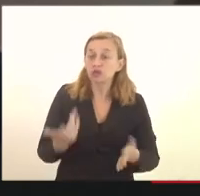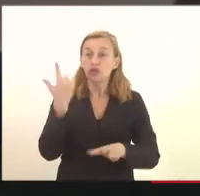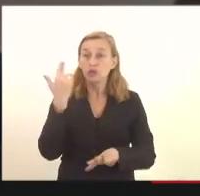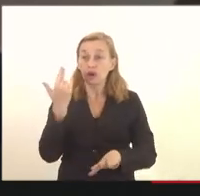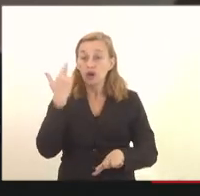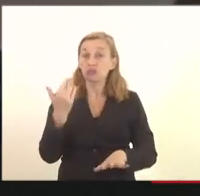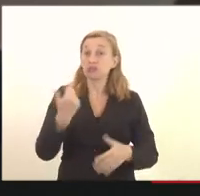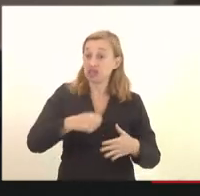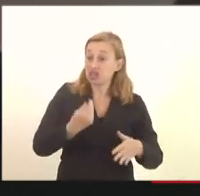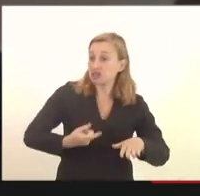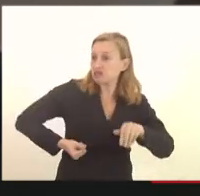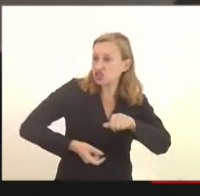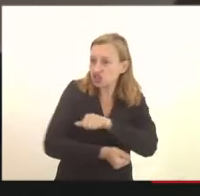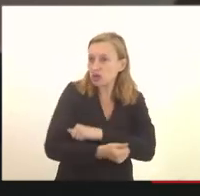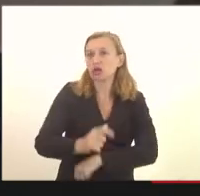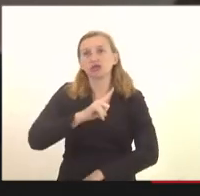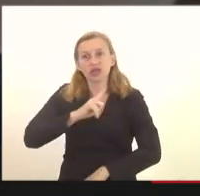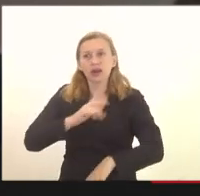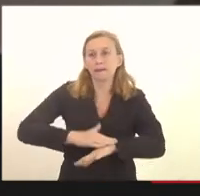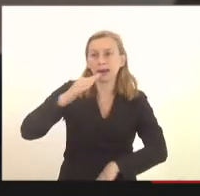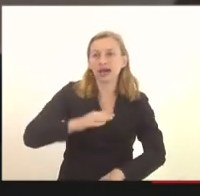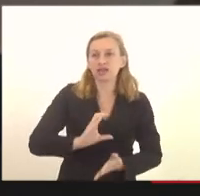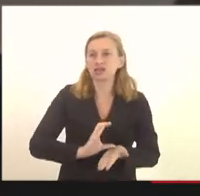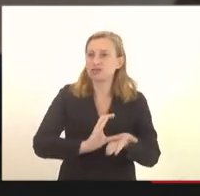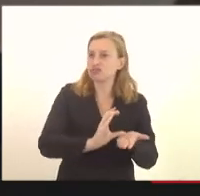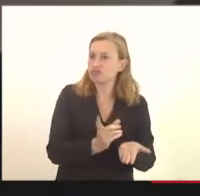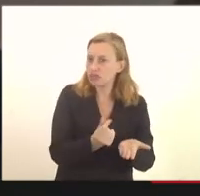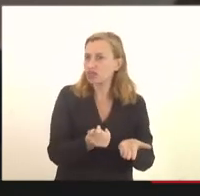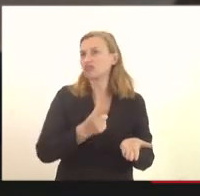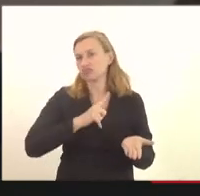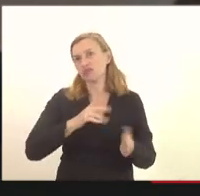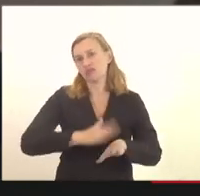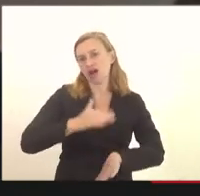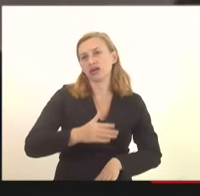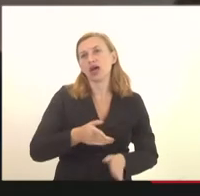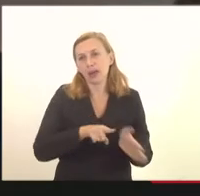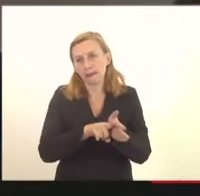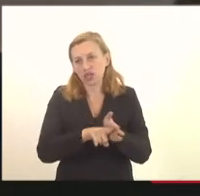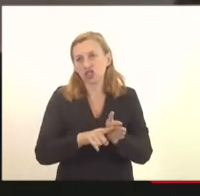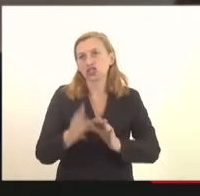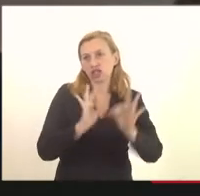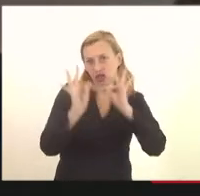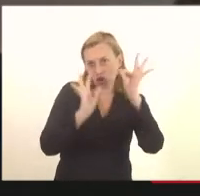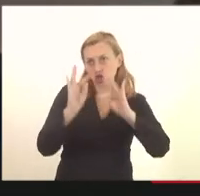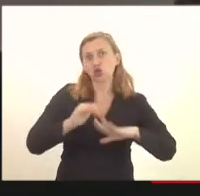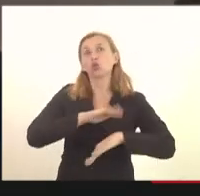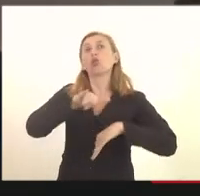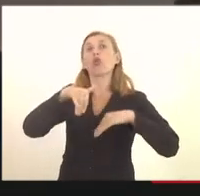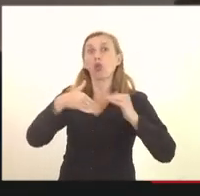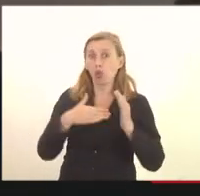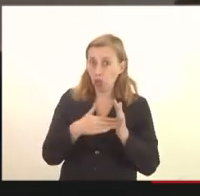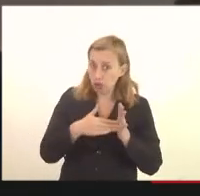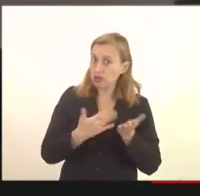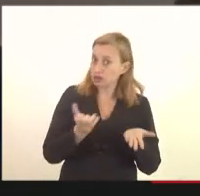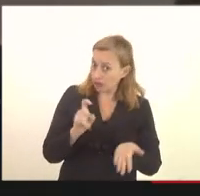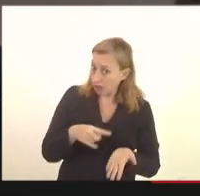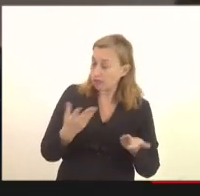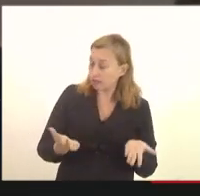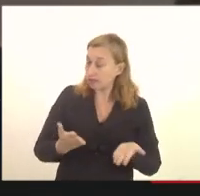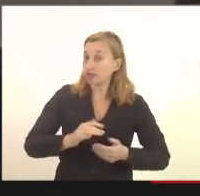muito investimento, gerar muito recurso para poder, e muita pesquisa para fazer essas tecnologias todas se